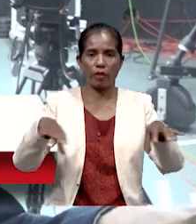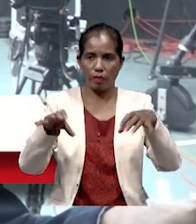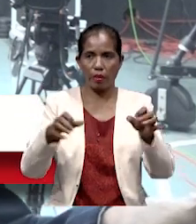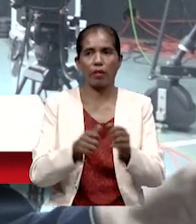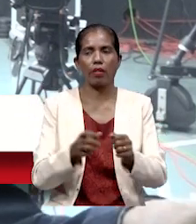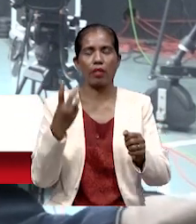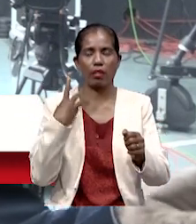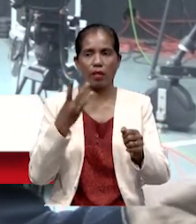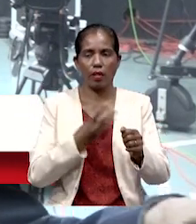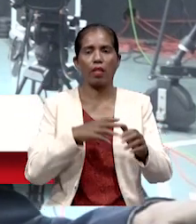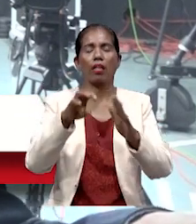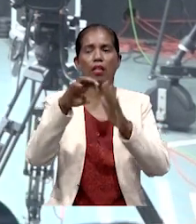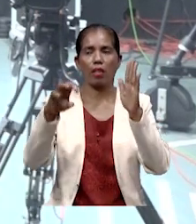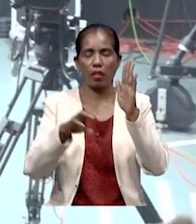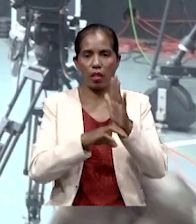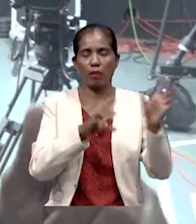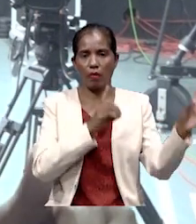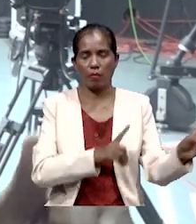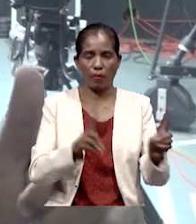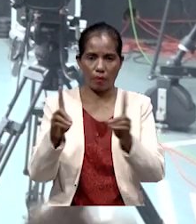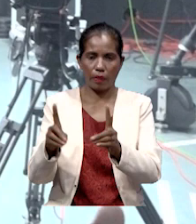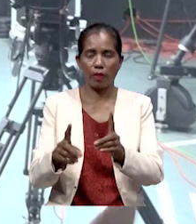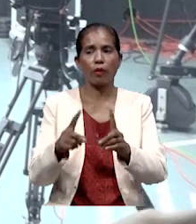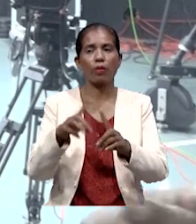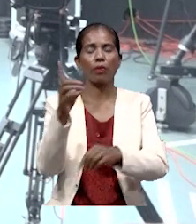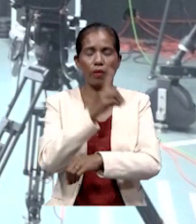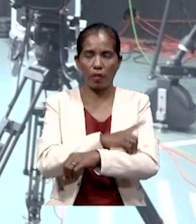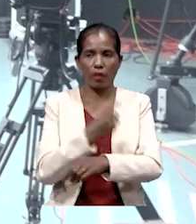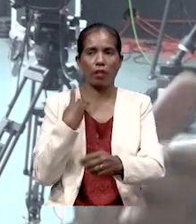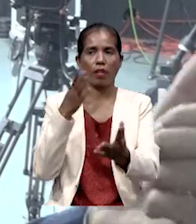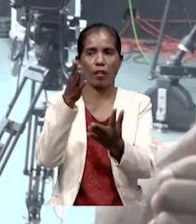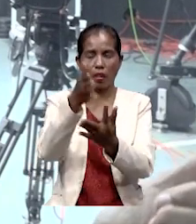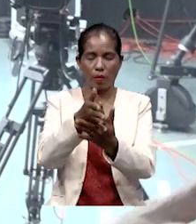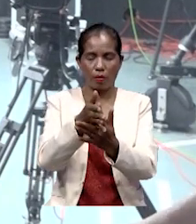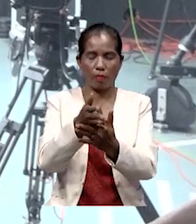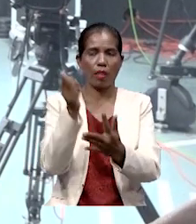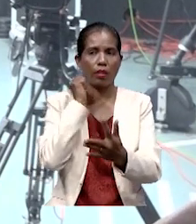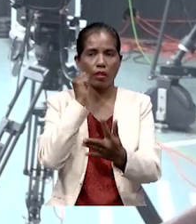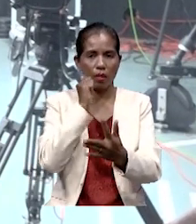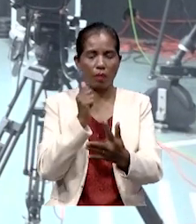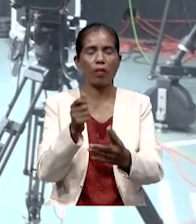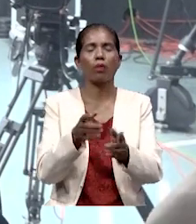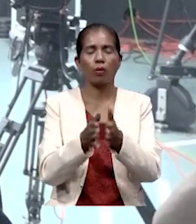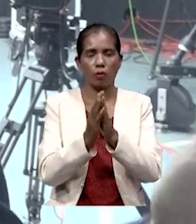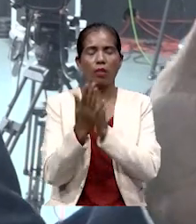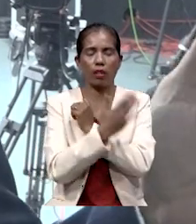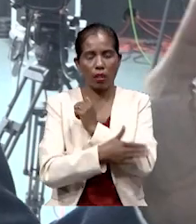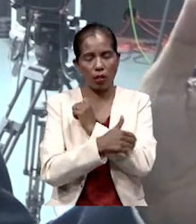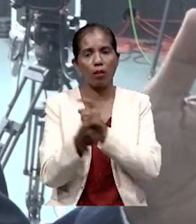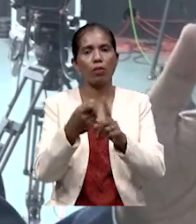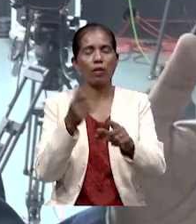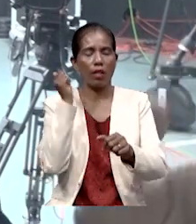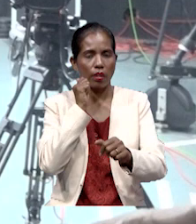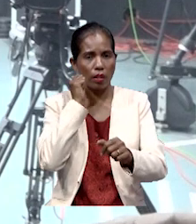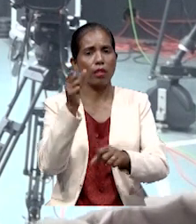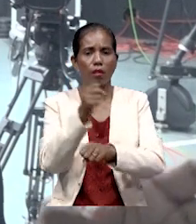e tenha estado bem implementado, né? Ou em Loram, a Tamasian depende dos itaritos, mas depende dos países de ser asianian, depende de Singapura, depende do